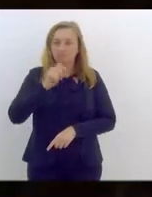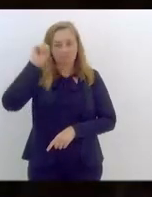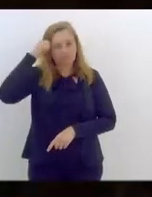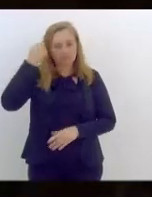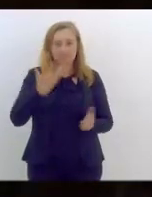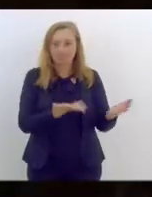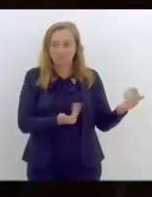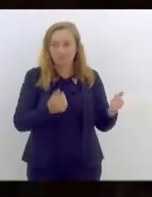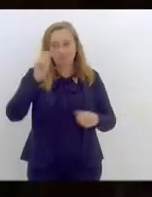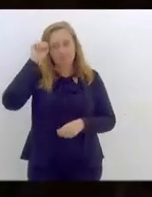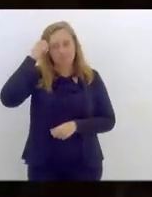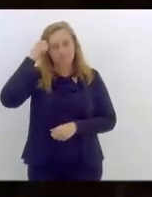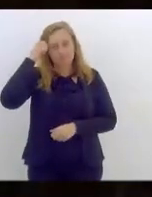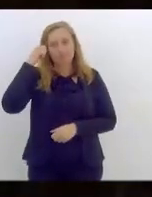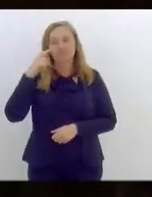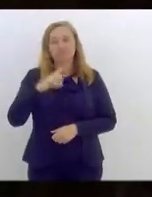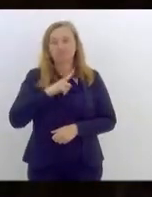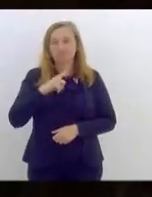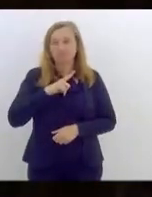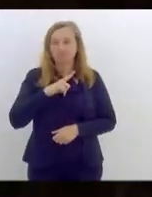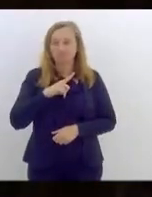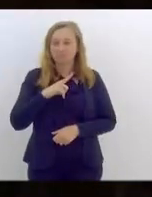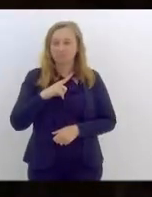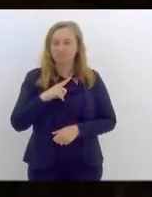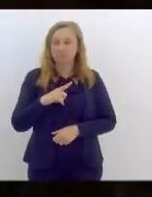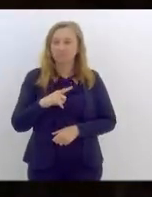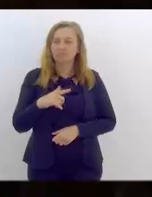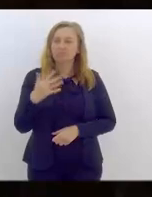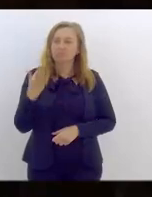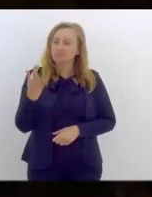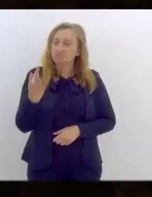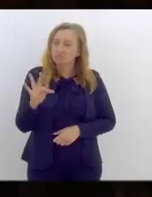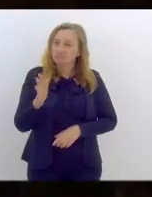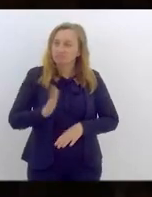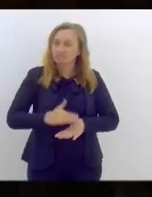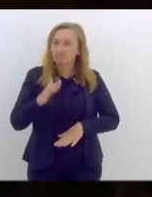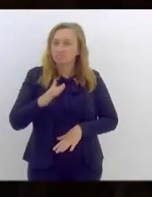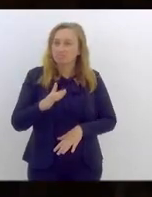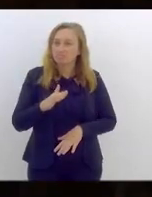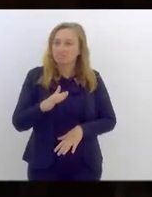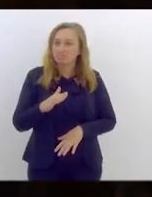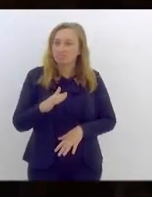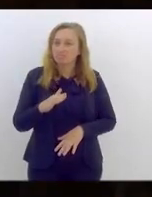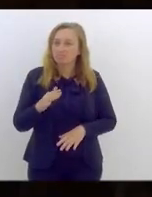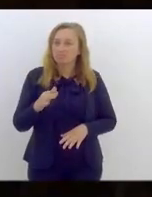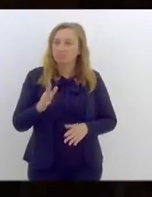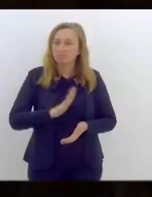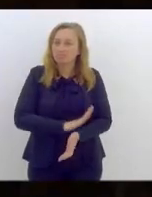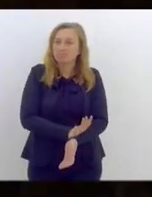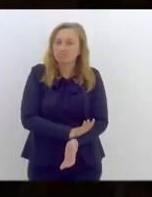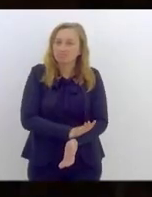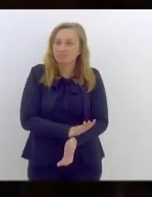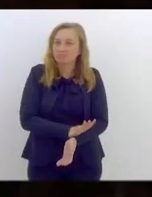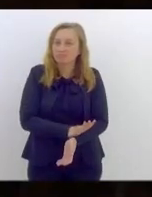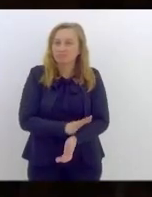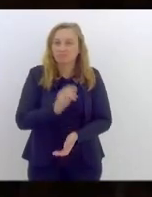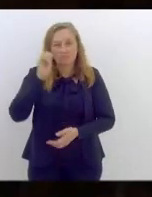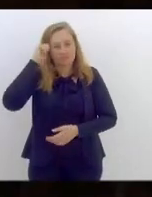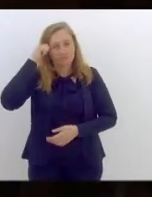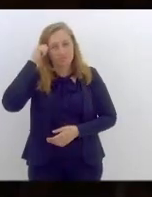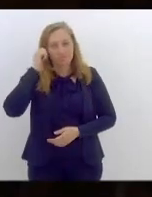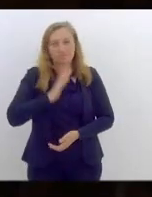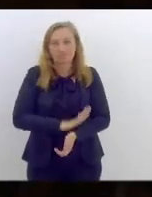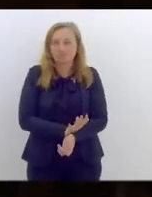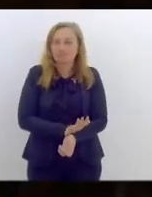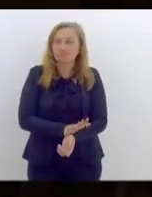preta, jovens pretas, temos uma dor a mais, que é a dor agravada pelo racismo, e essa dor é preta, e racismo mata,